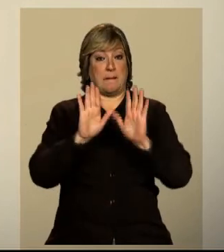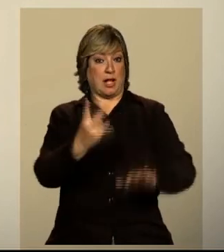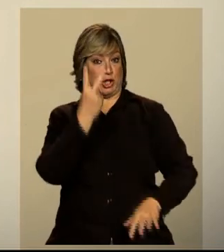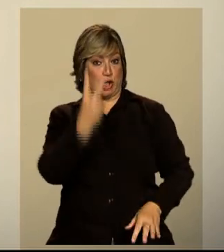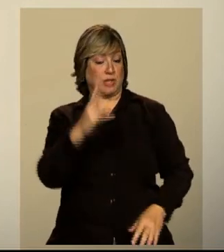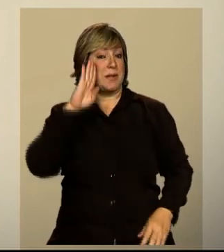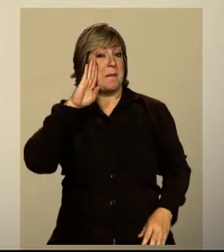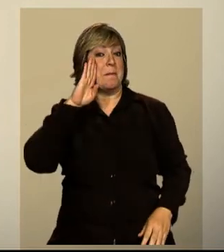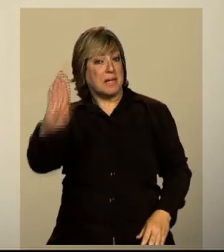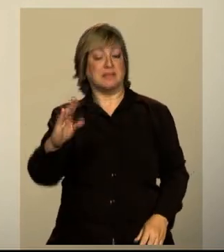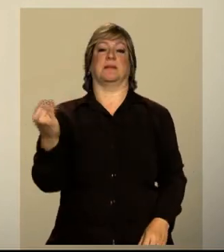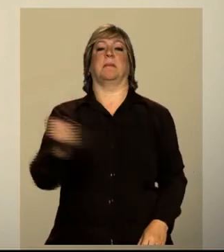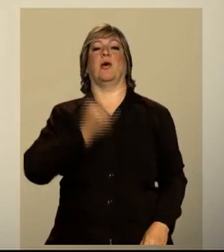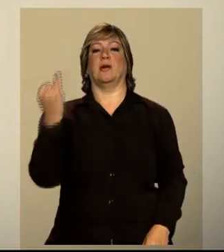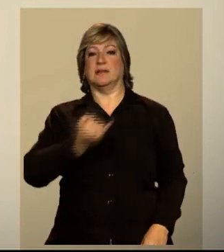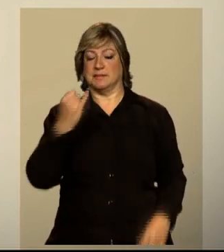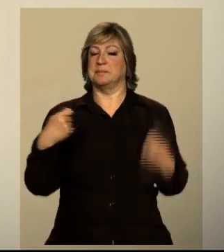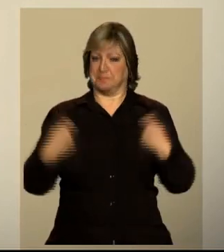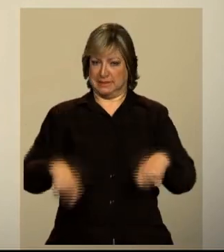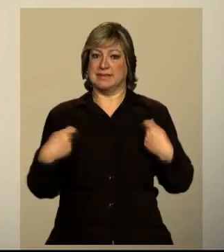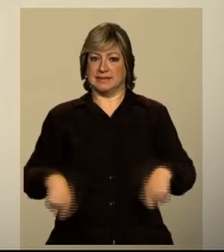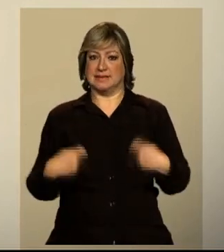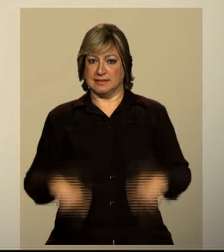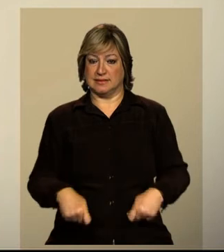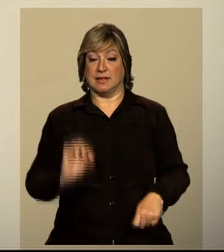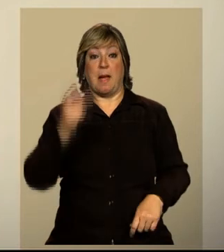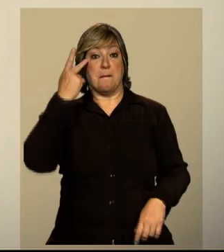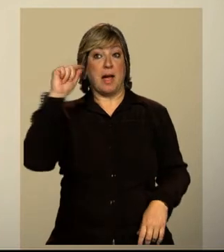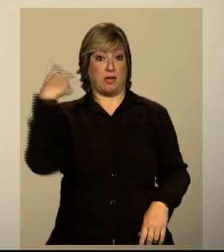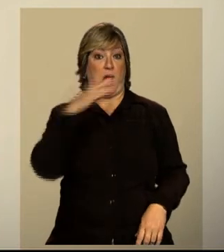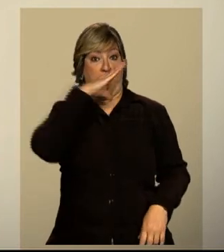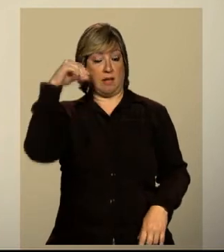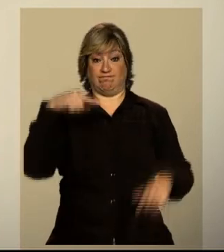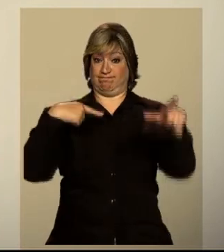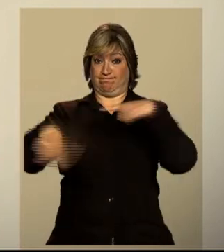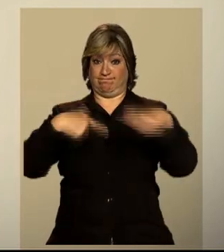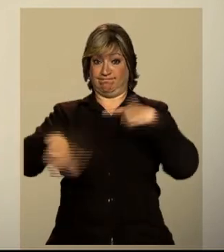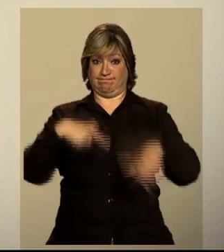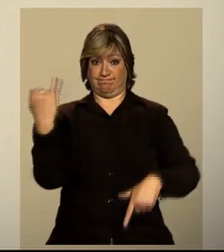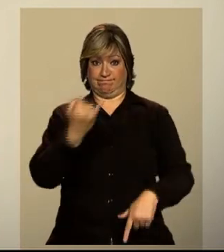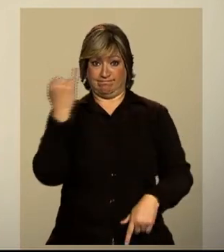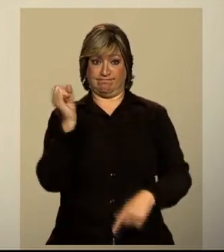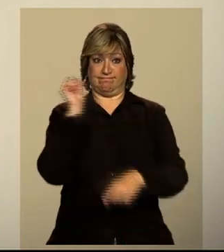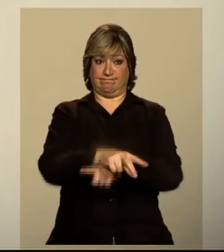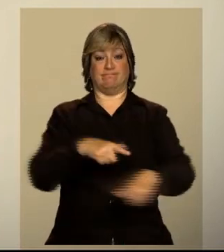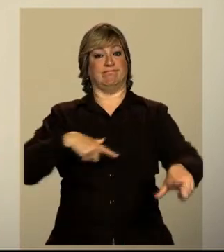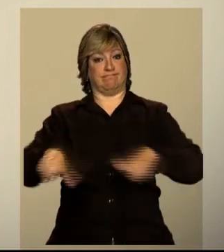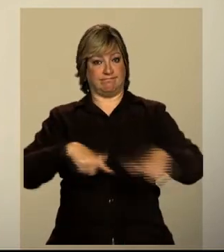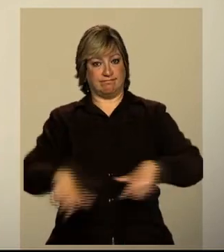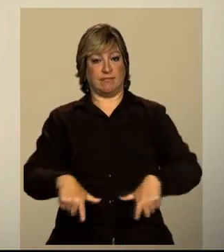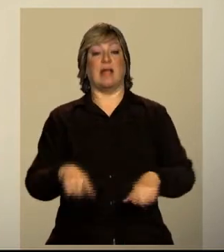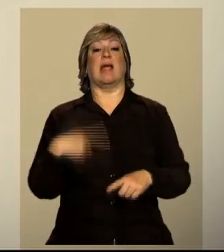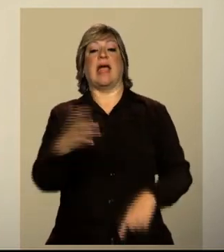dois são os mais importantes e necessários para os adultos o emprego ou uma atividade que gere renda